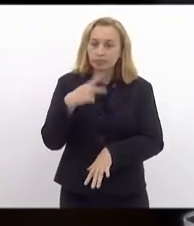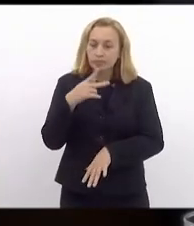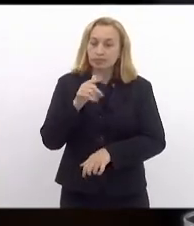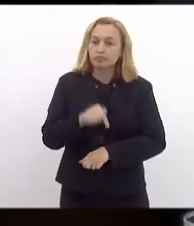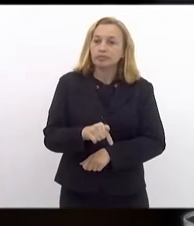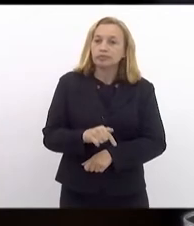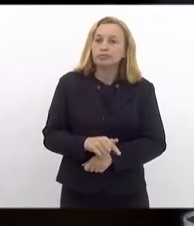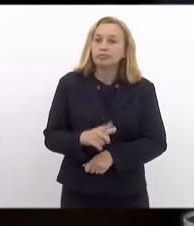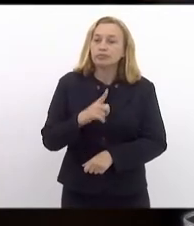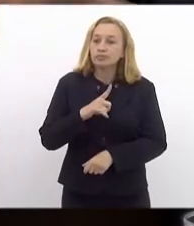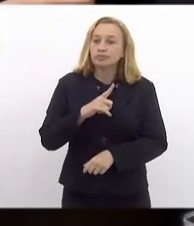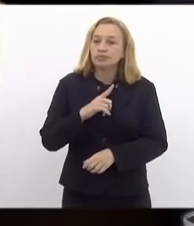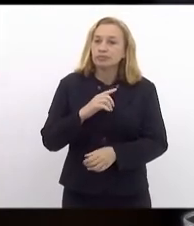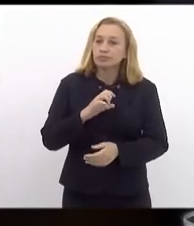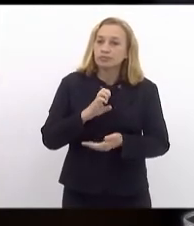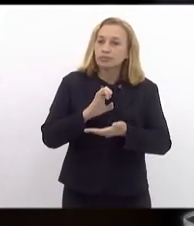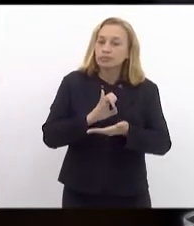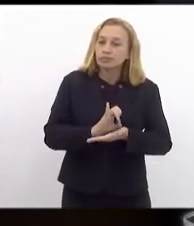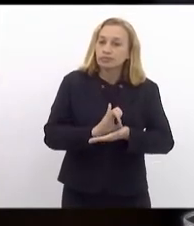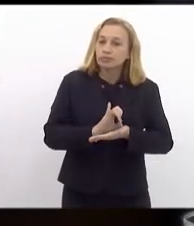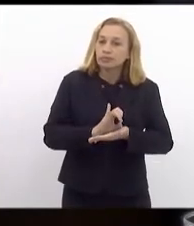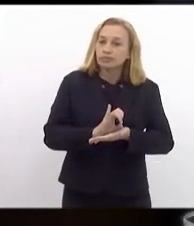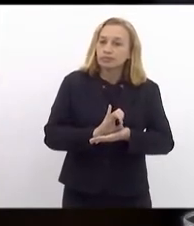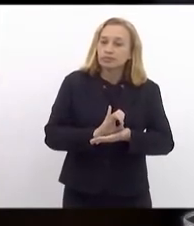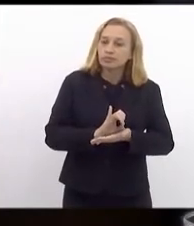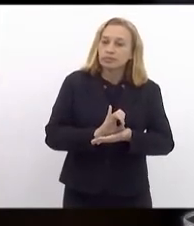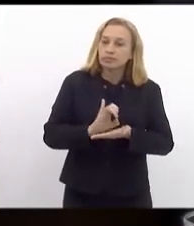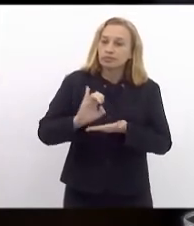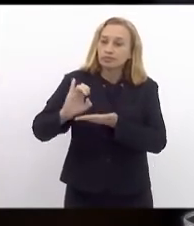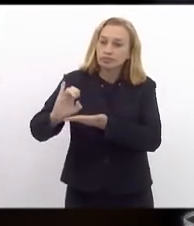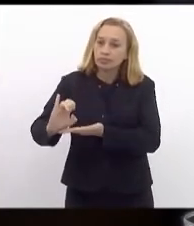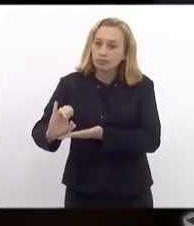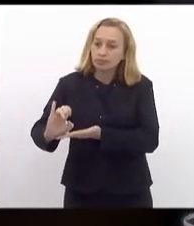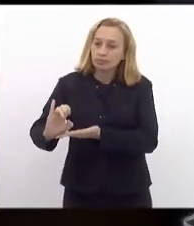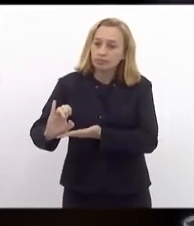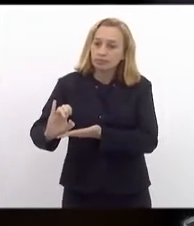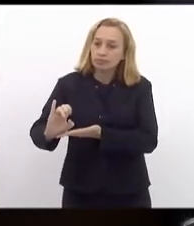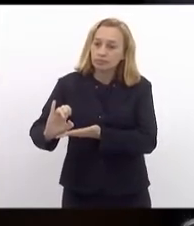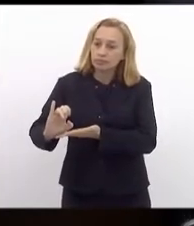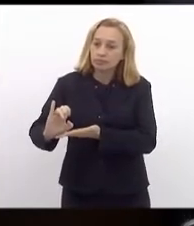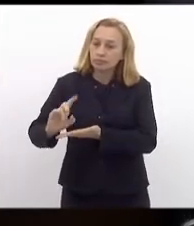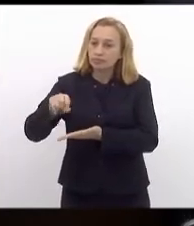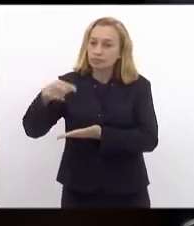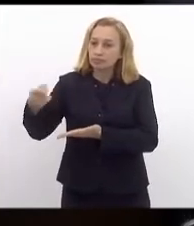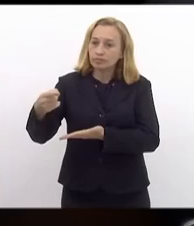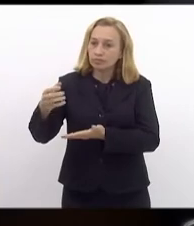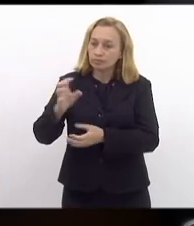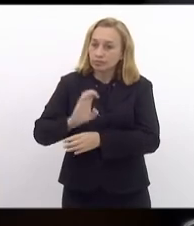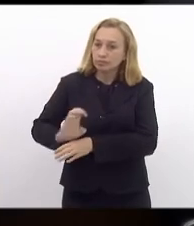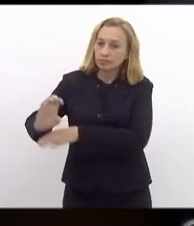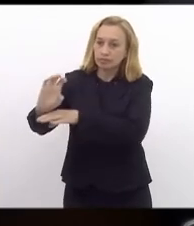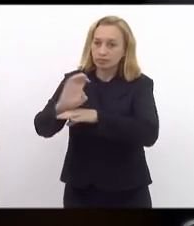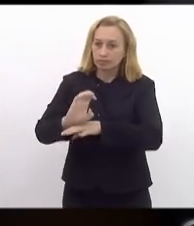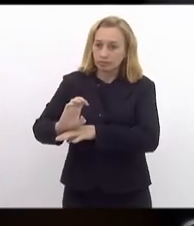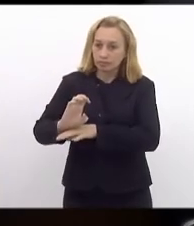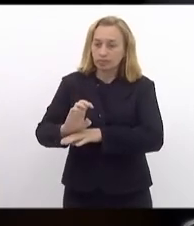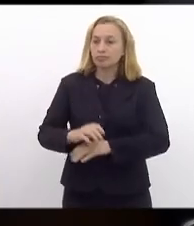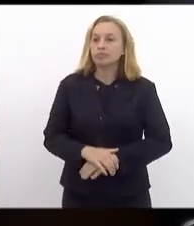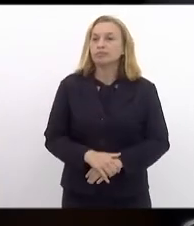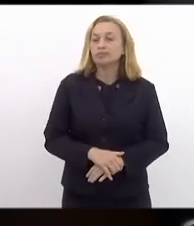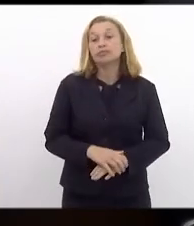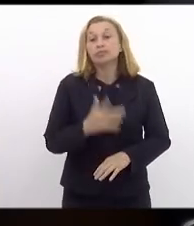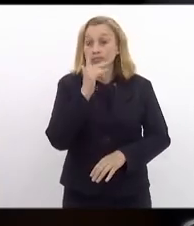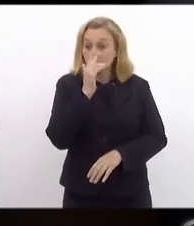de que houvesse importação de bens de outros estados para que efetivamente por ser vendido através do estabelecimento